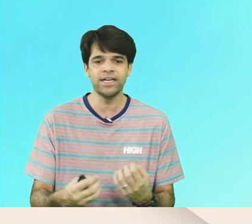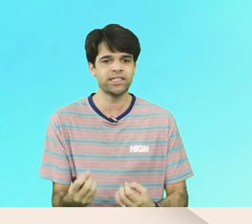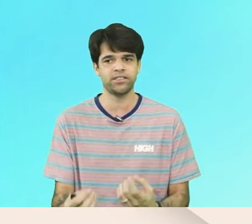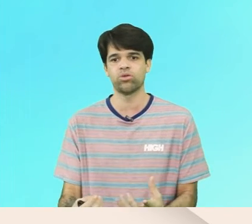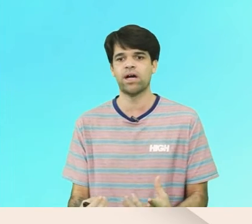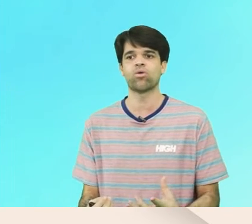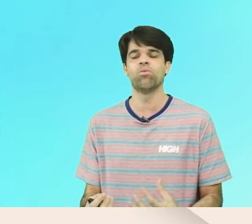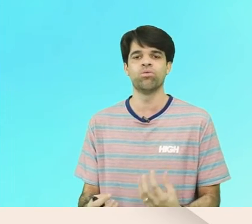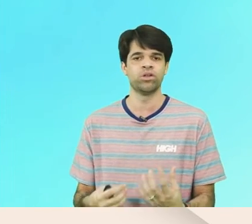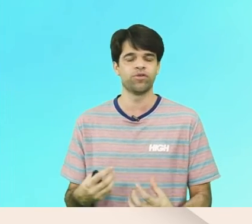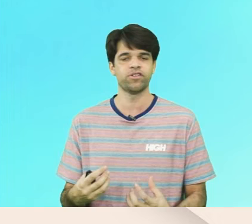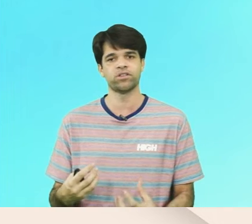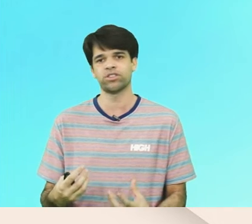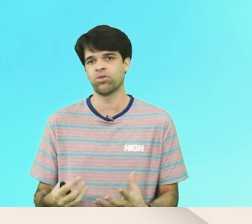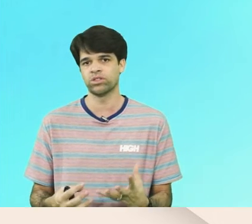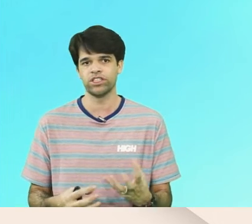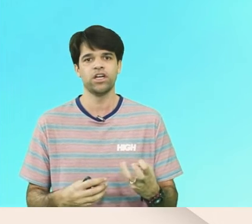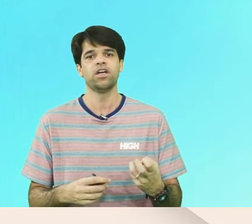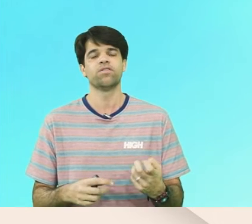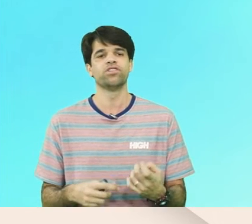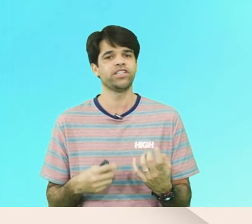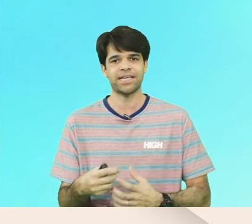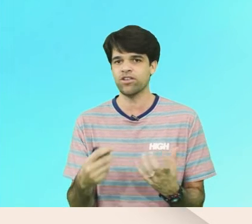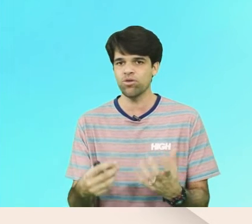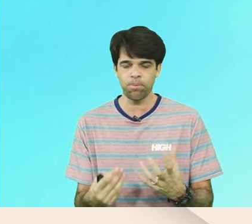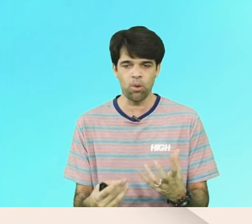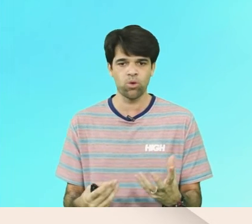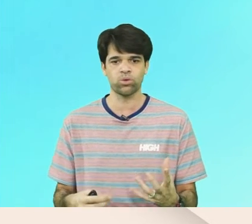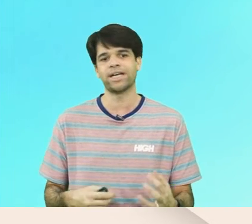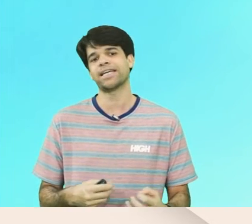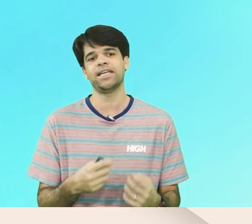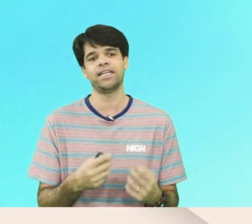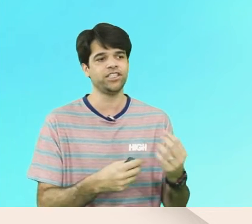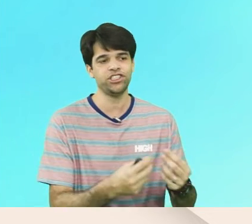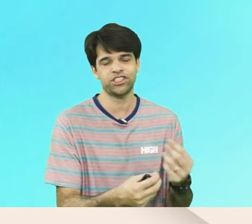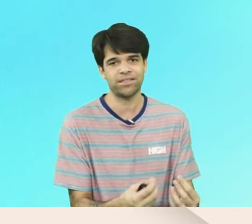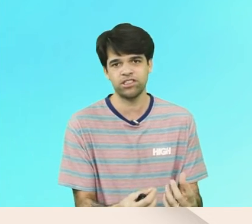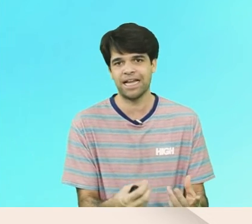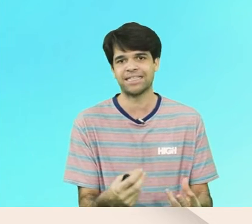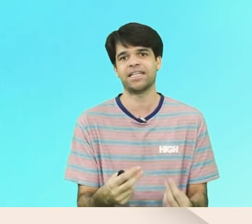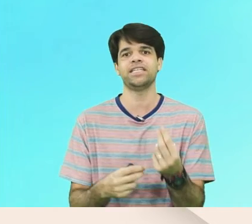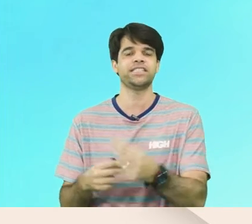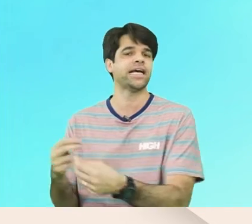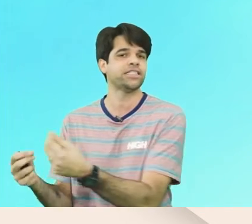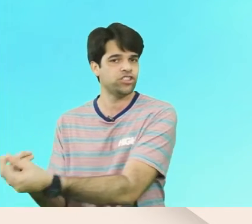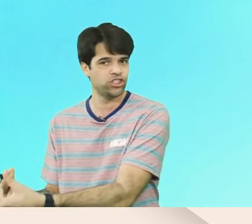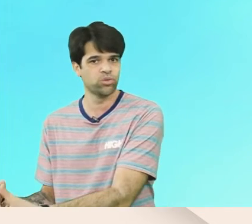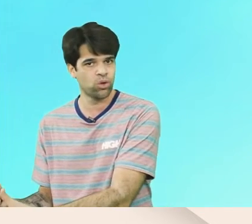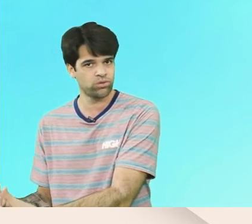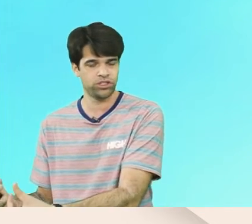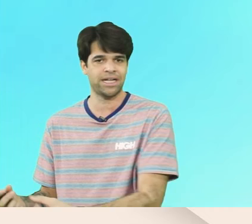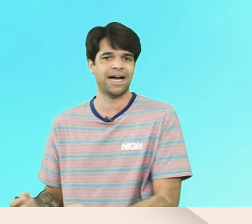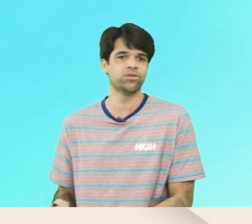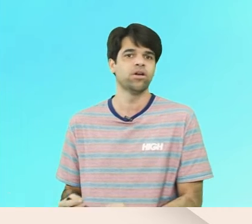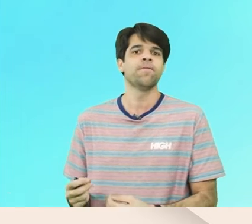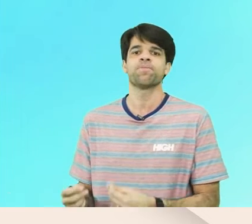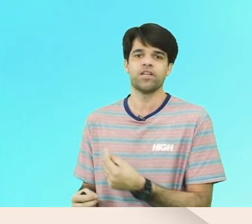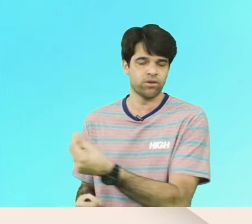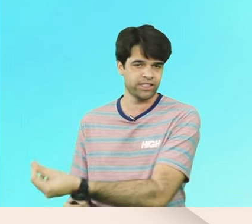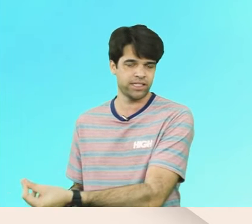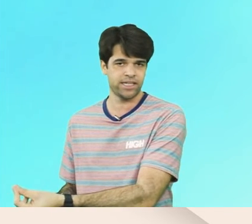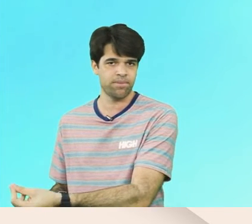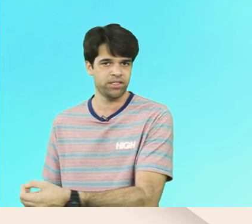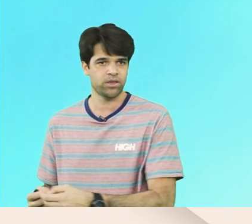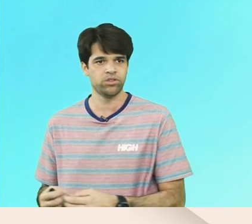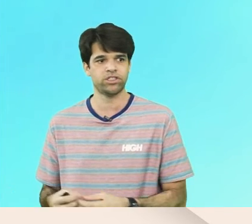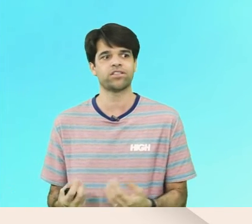A mudança de lugar comum. No final das contas, você sair um pouco daquele estado de latência e atingir um outro estado